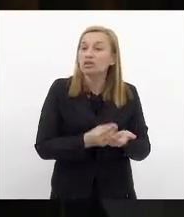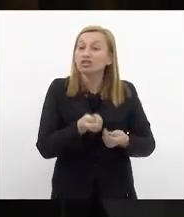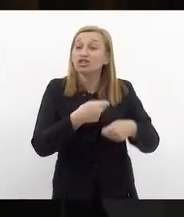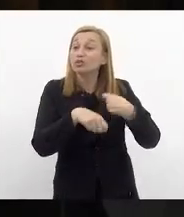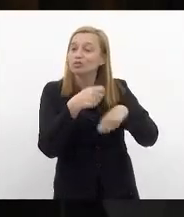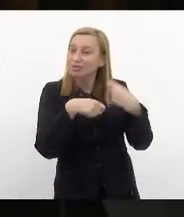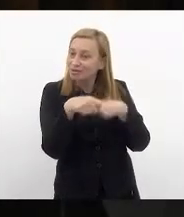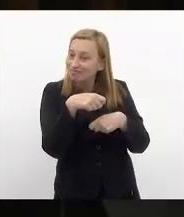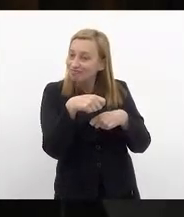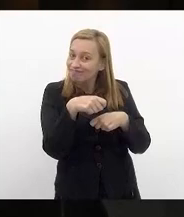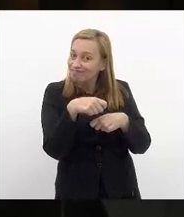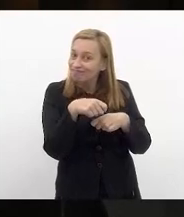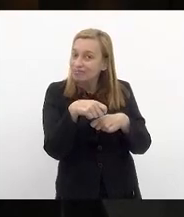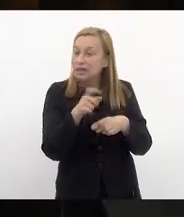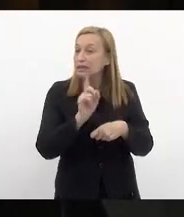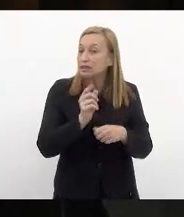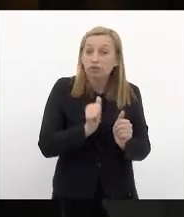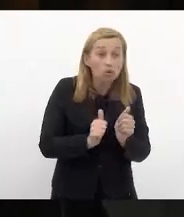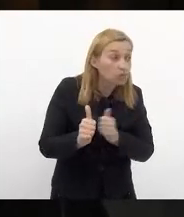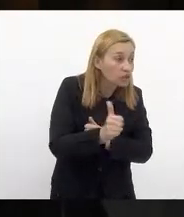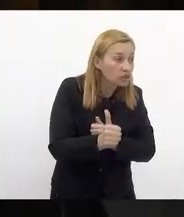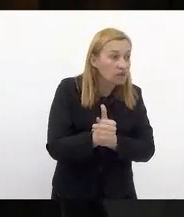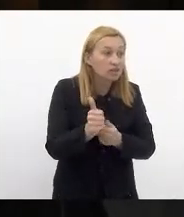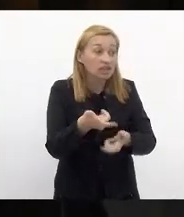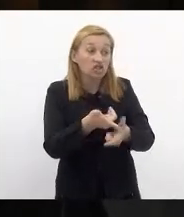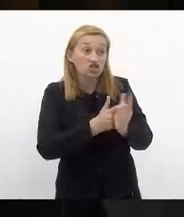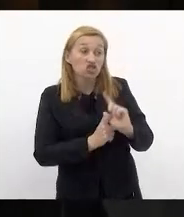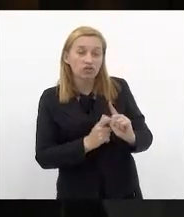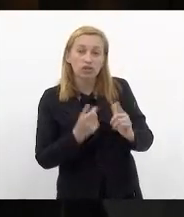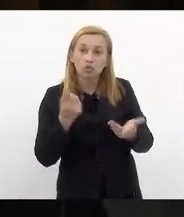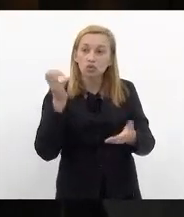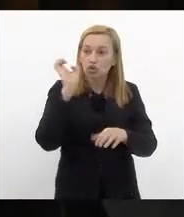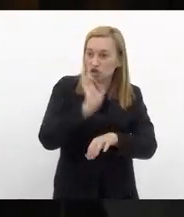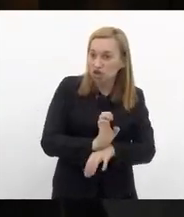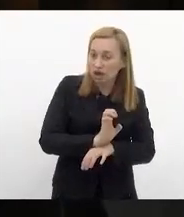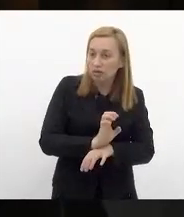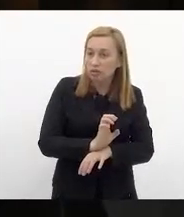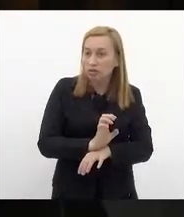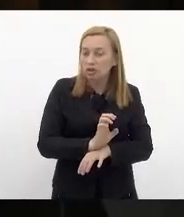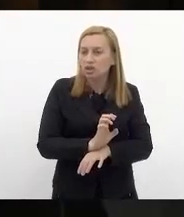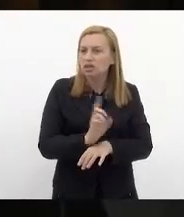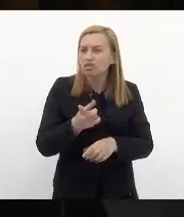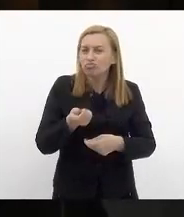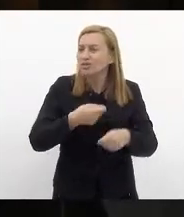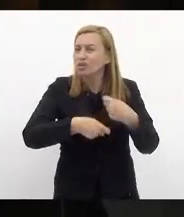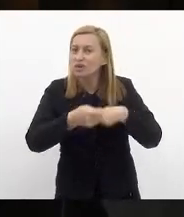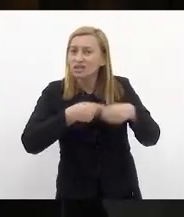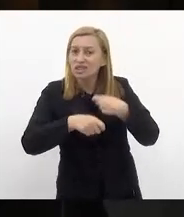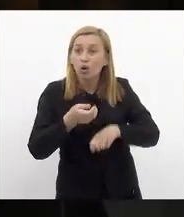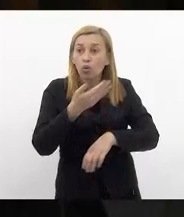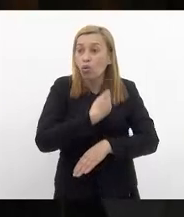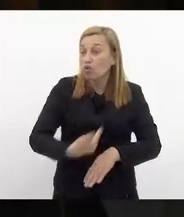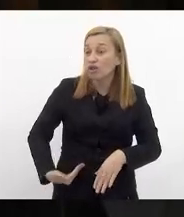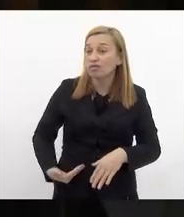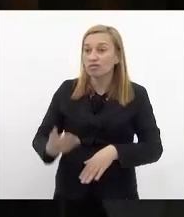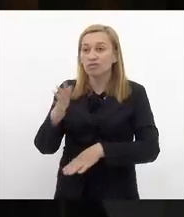econômico. Não enfrentou a questão da dívida do Estado. Não buscou uma renegociação com o governo